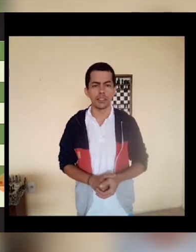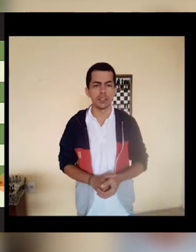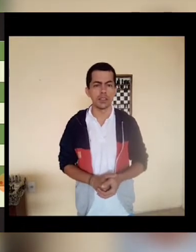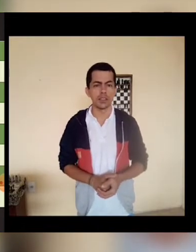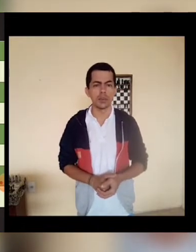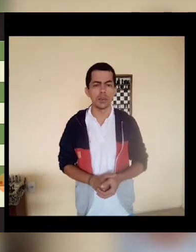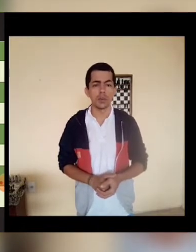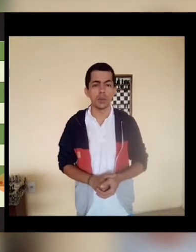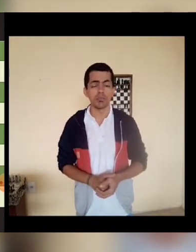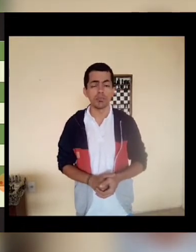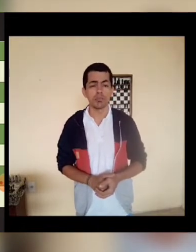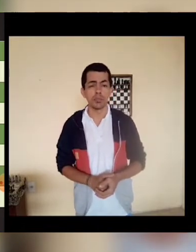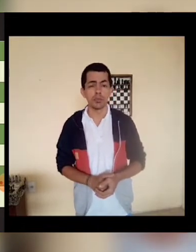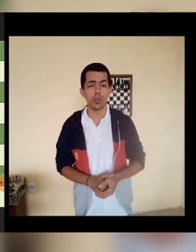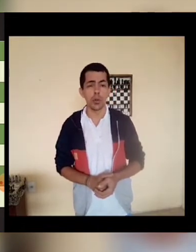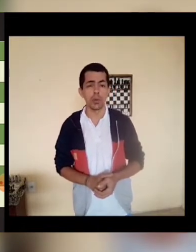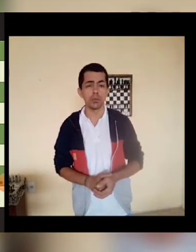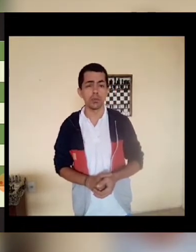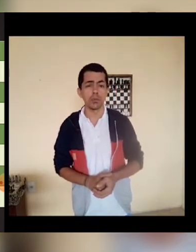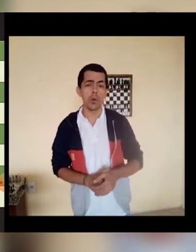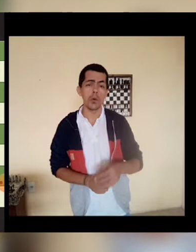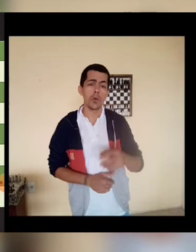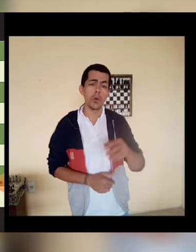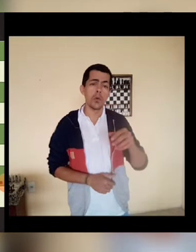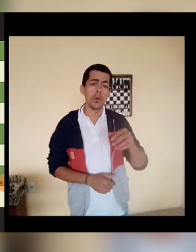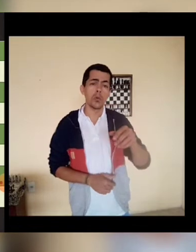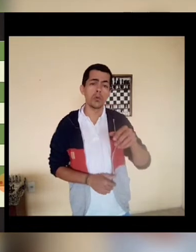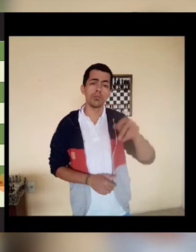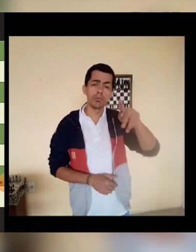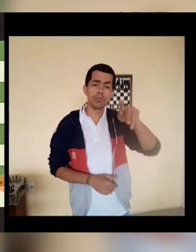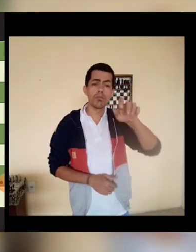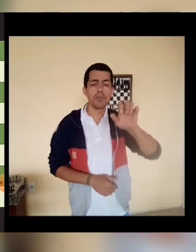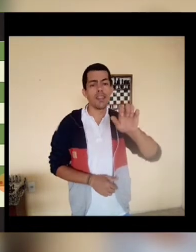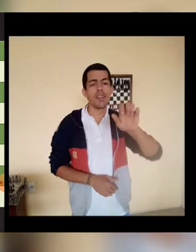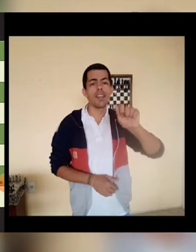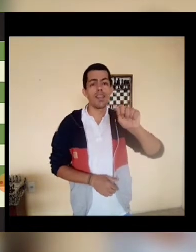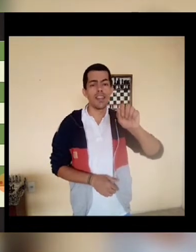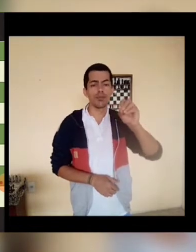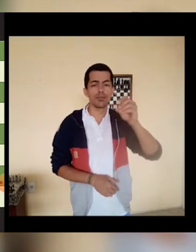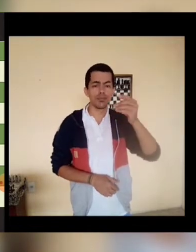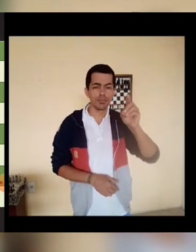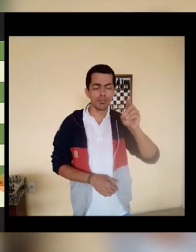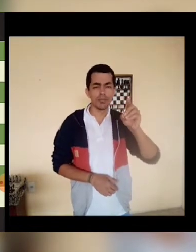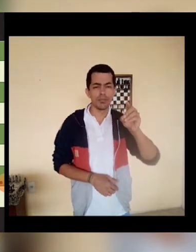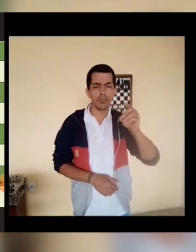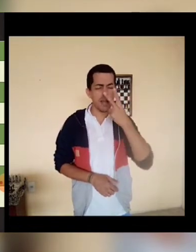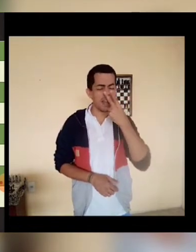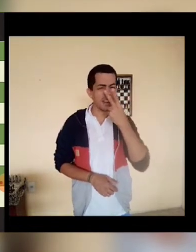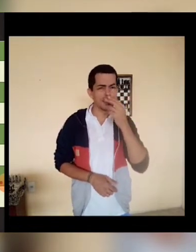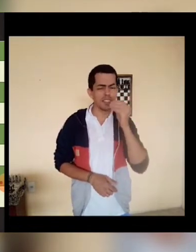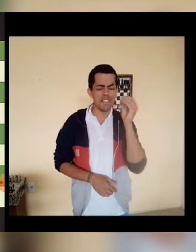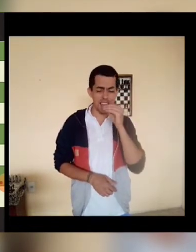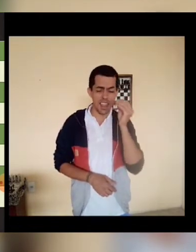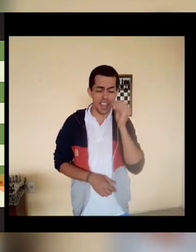O peão ele tem essa função de ocupar o centro do tabuleiro, né? Ocupar o centro.